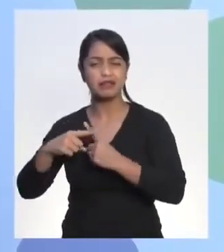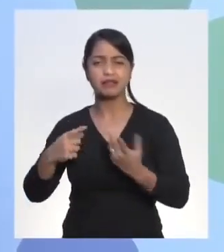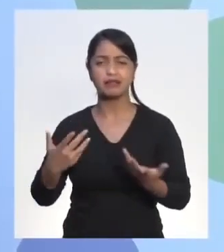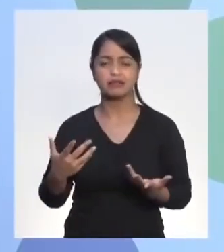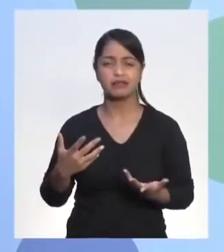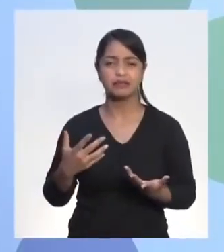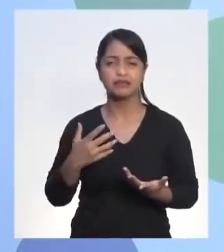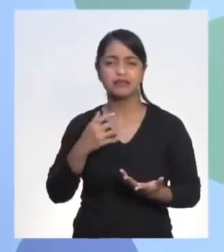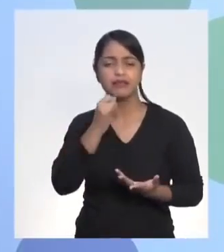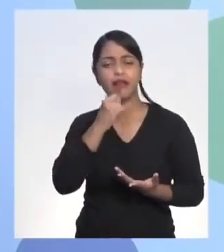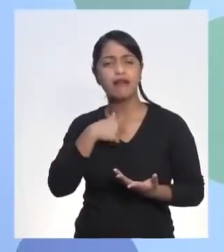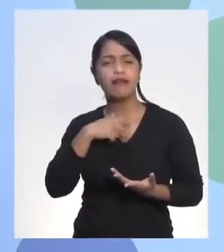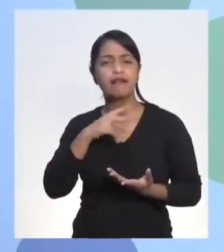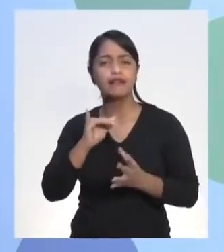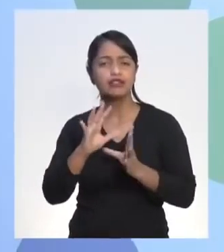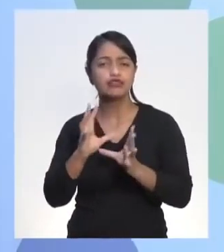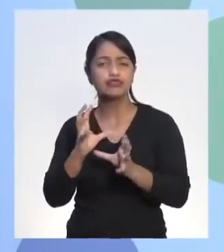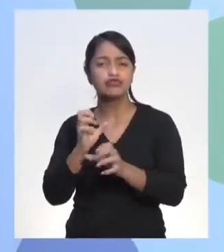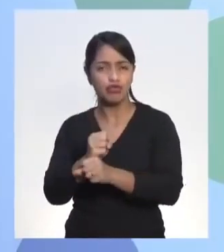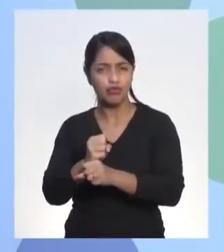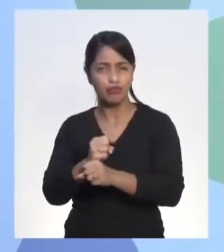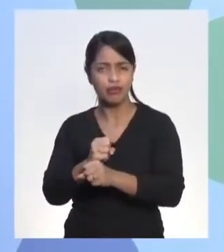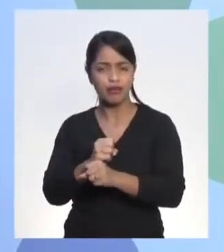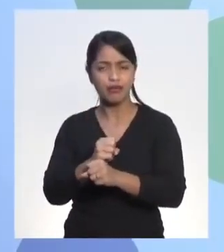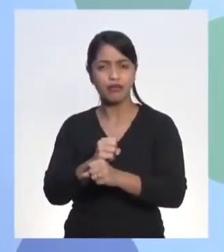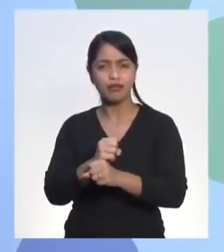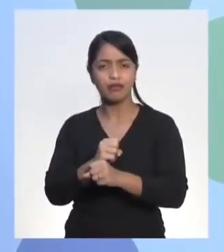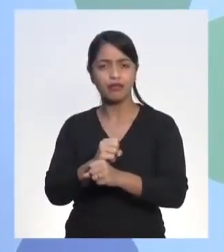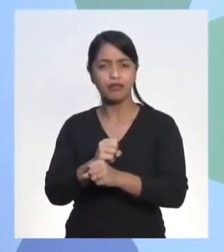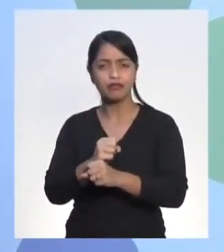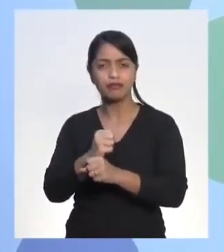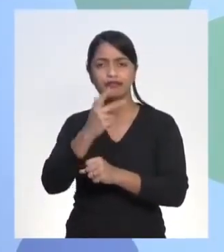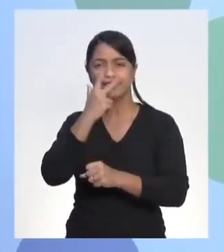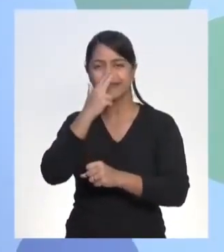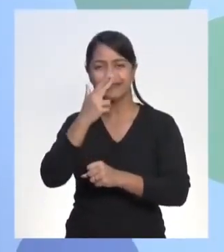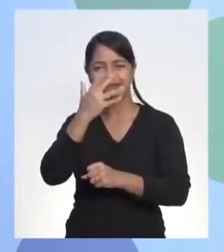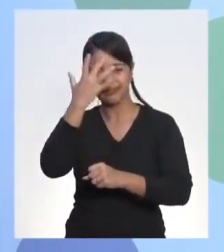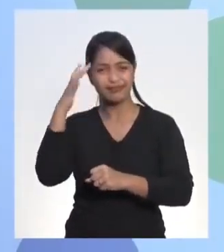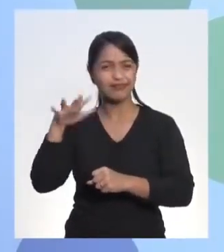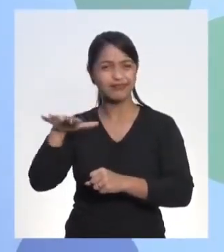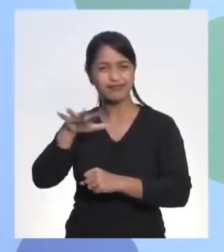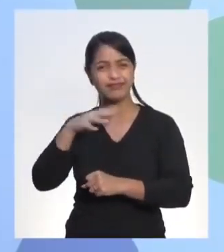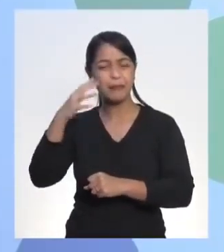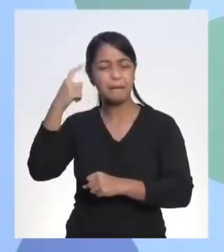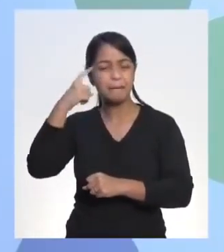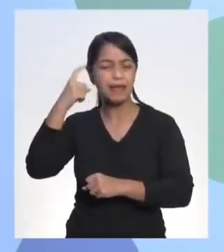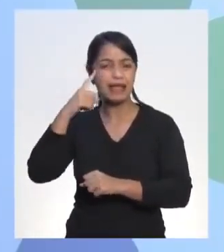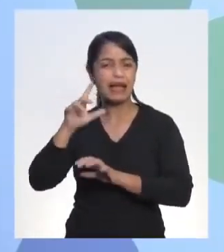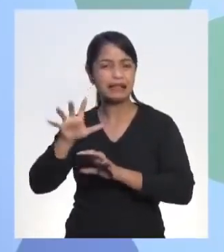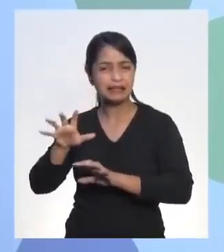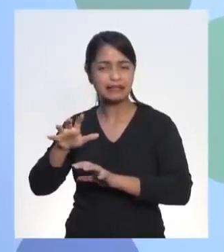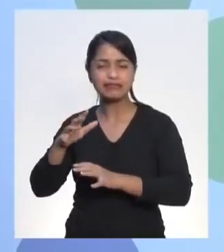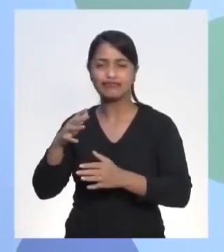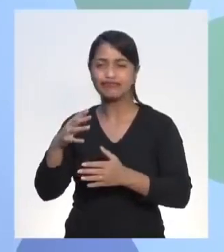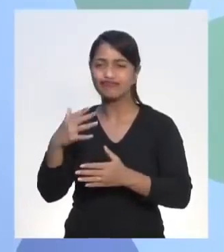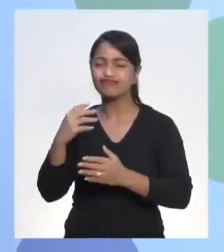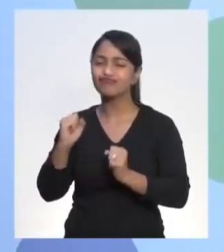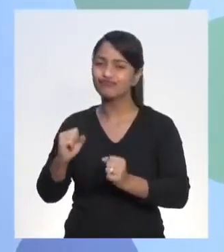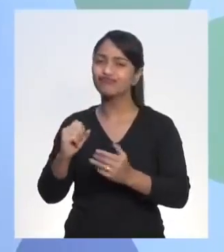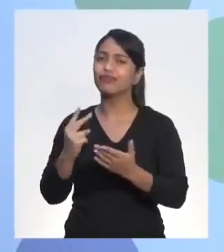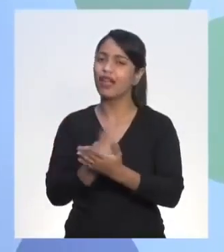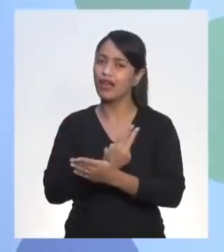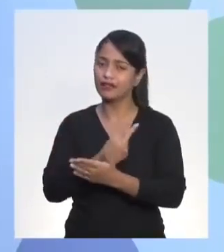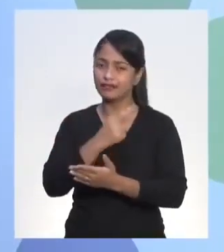fazer a soma ou a subtração, ele carrega essa concepção, né? E aí é capaz de incorrer no